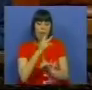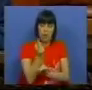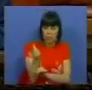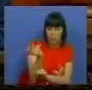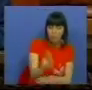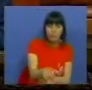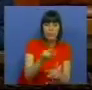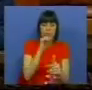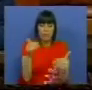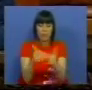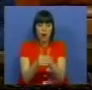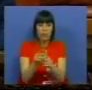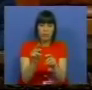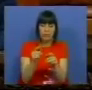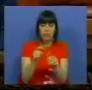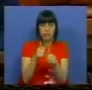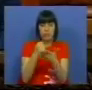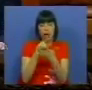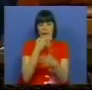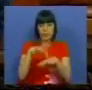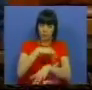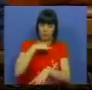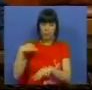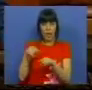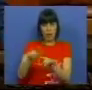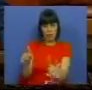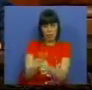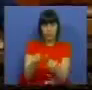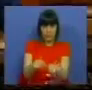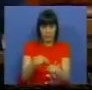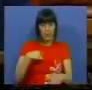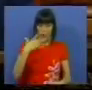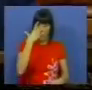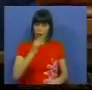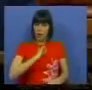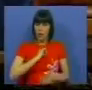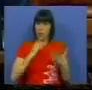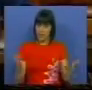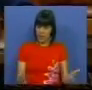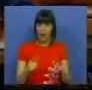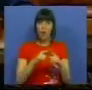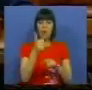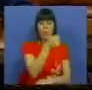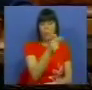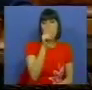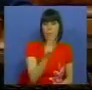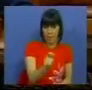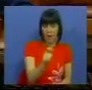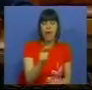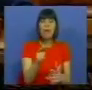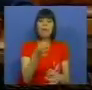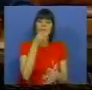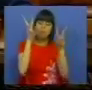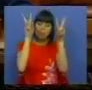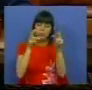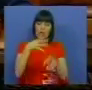a chamada morte assistida. Do meu ponto de vista, do ponto de vista do Bloco de Esquerda,